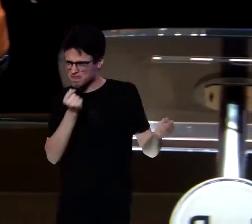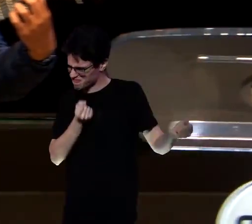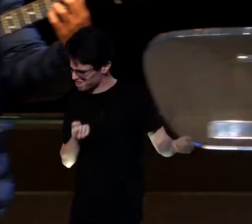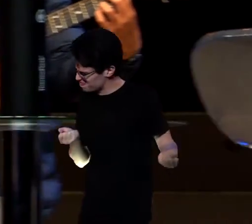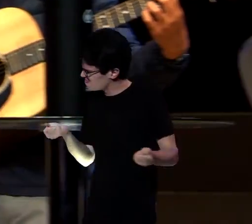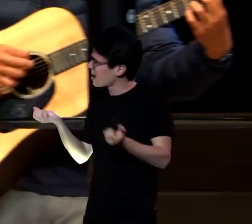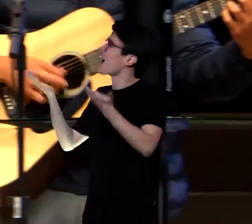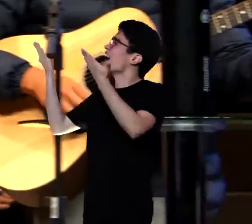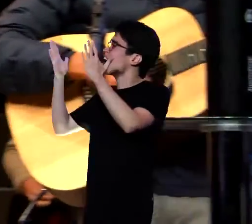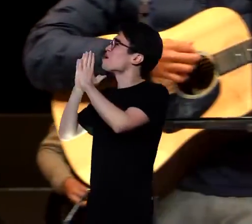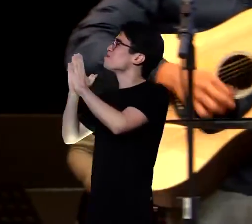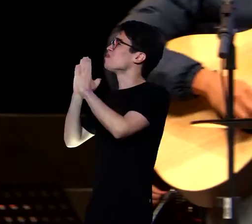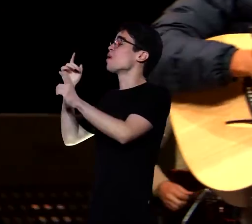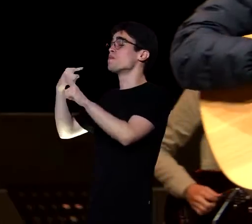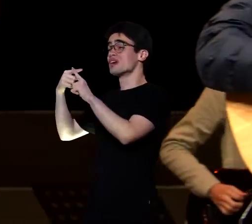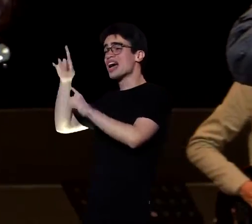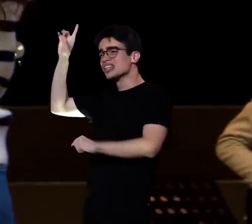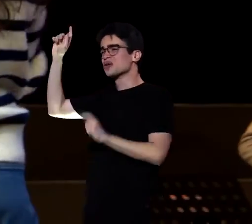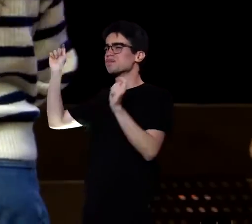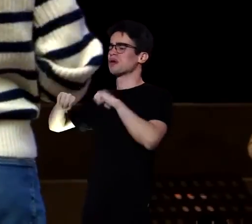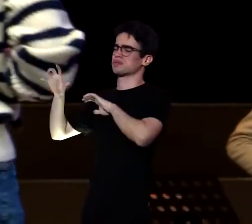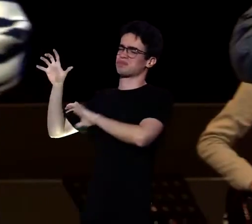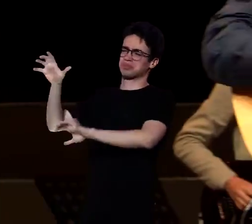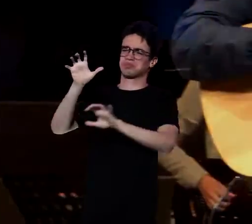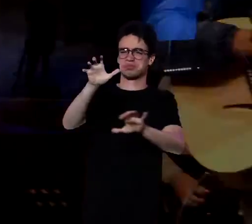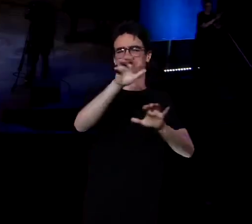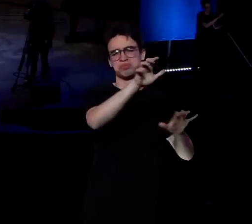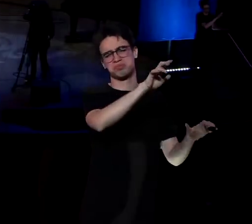fazer neste lugar, neste momento agora.